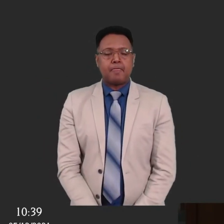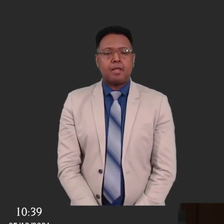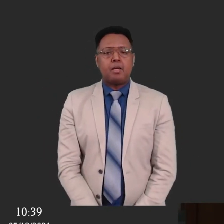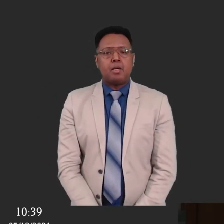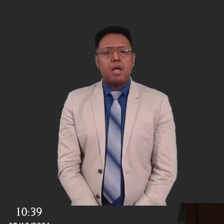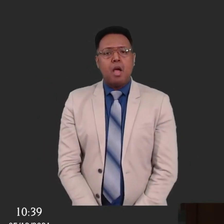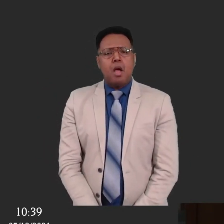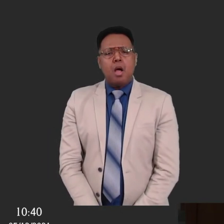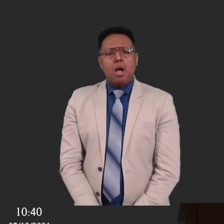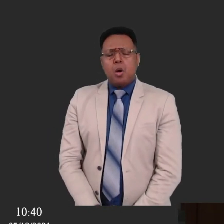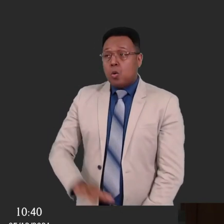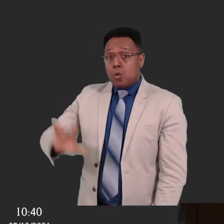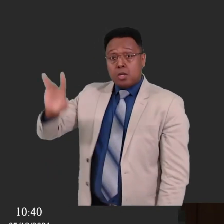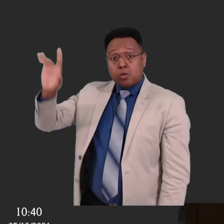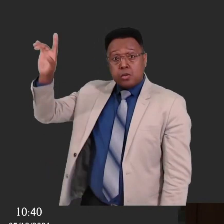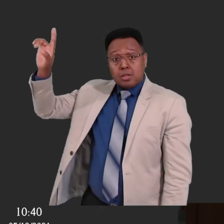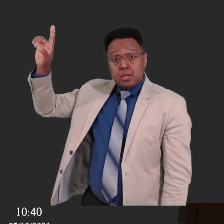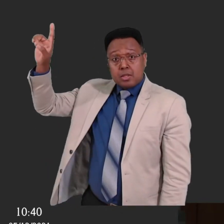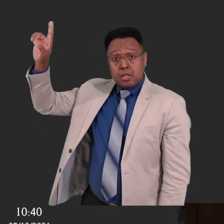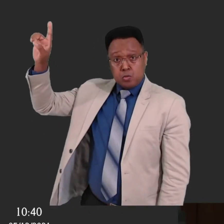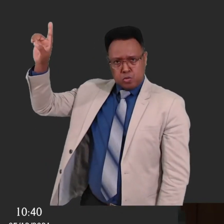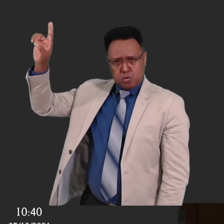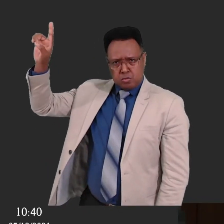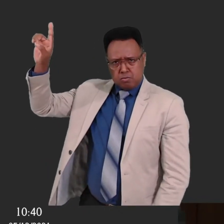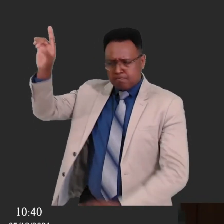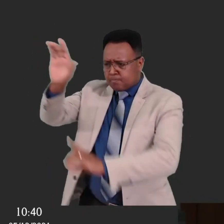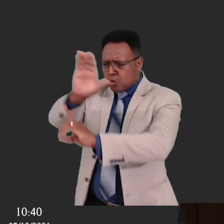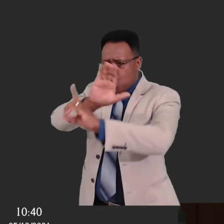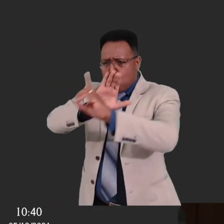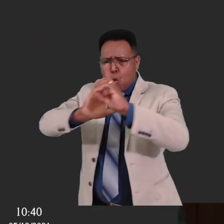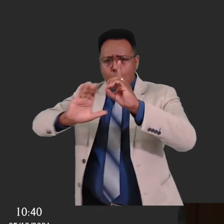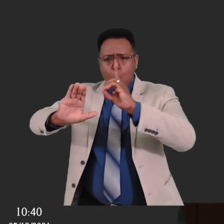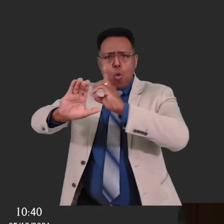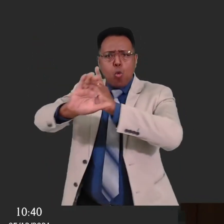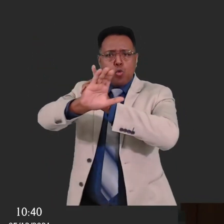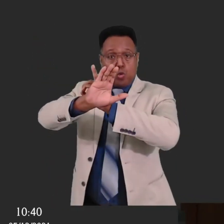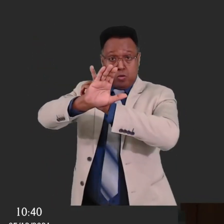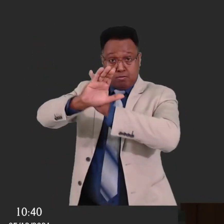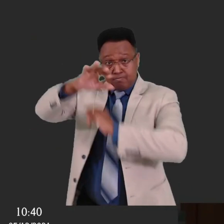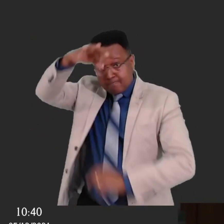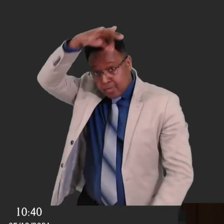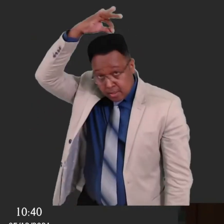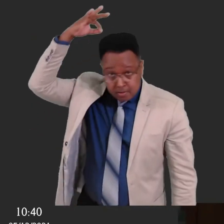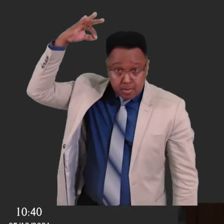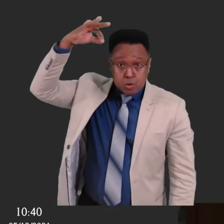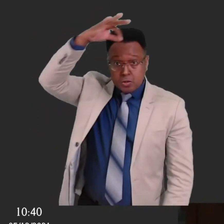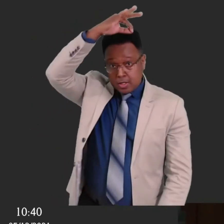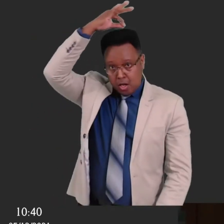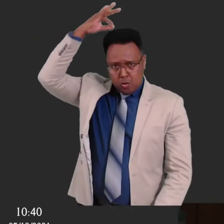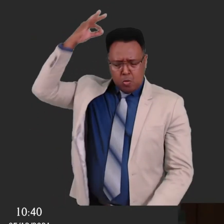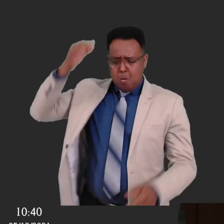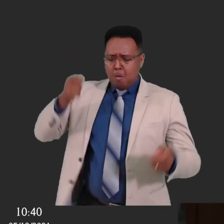guia o santo culto pelo seu Espírito Santo, e esta guia tem o comando total em nós,